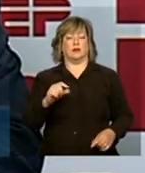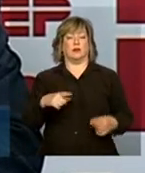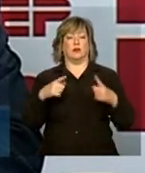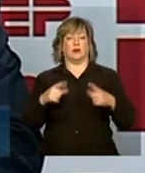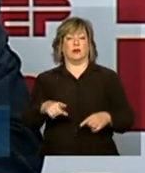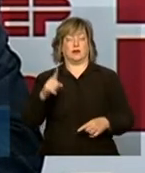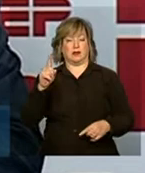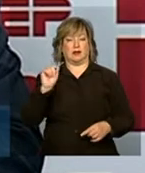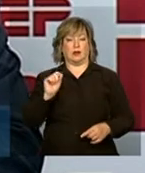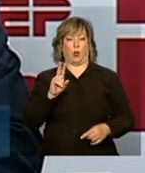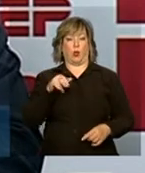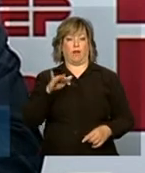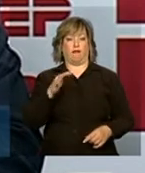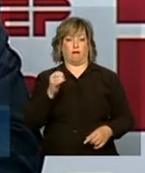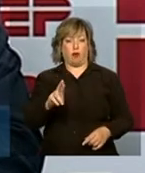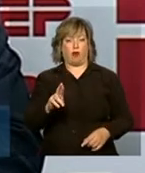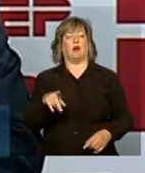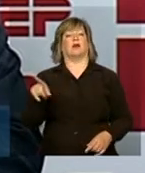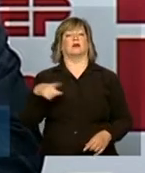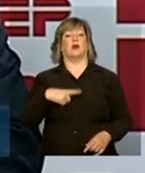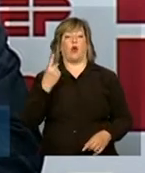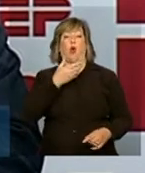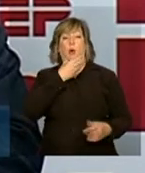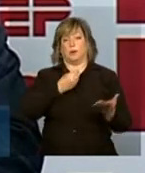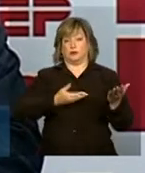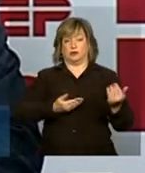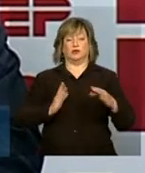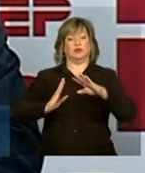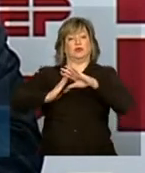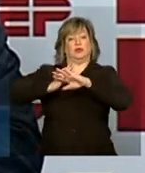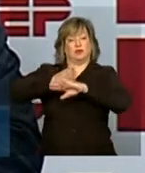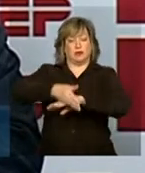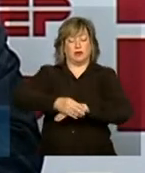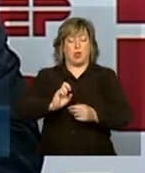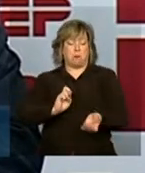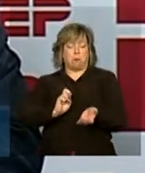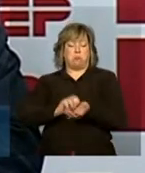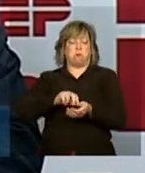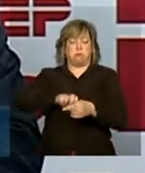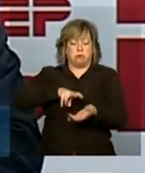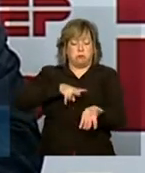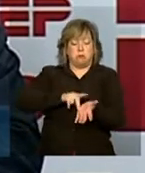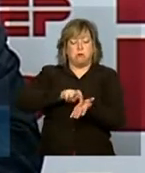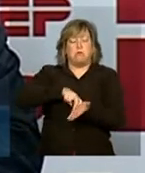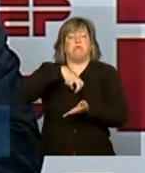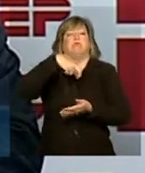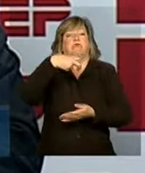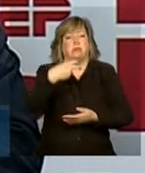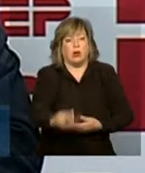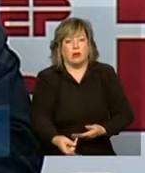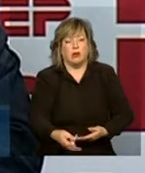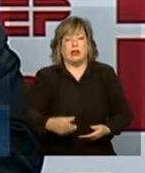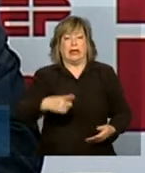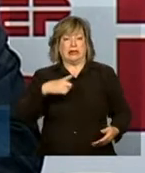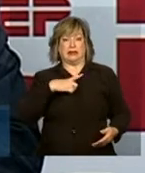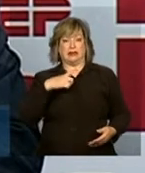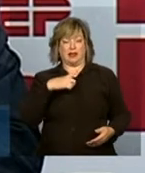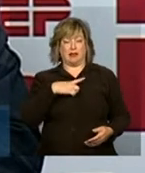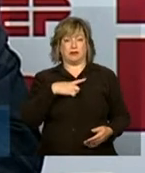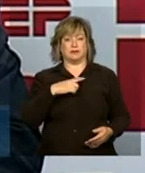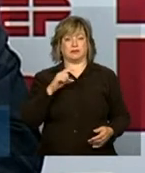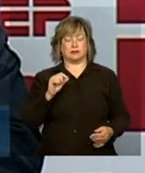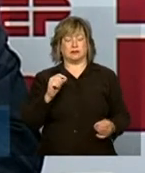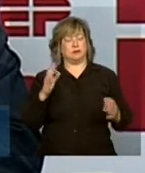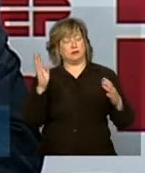Ele, quando o jovem estava ingressando na hora da prova, tropeçou teve um ligeiro, ficou